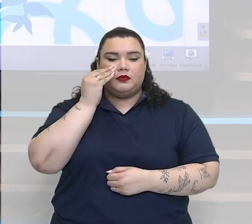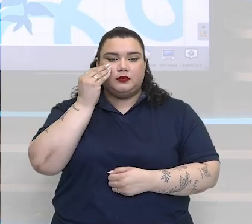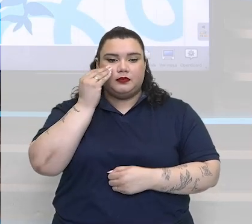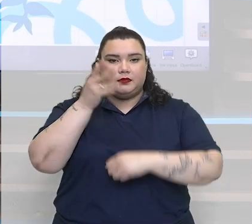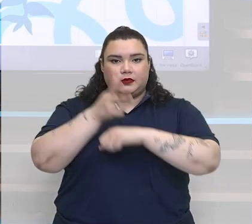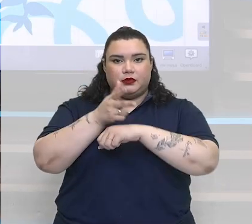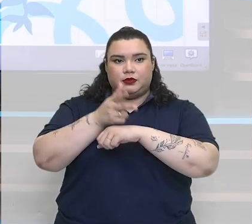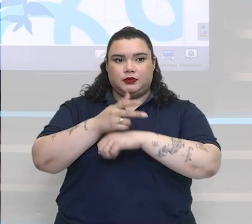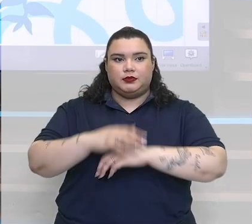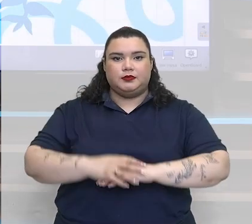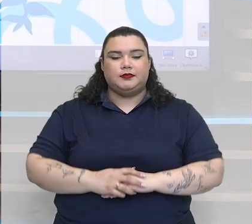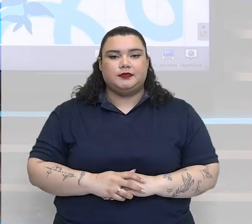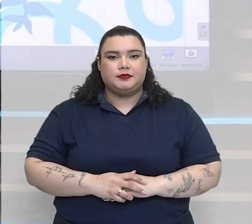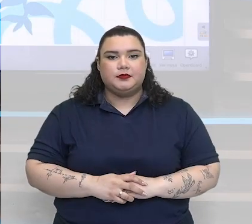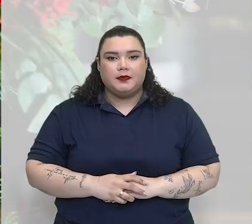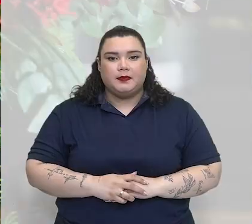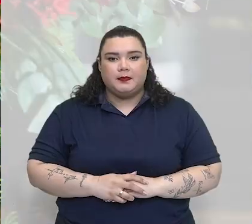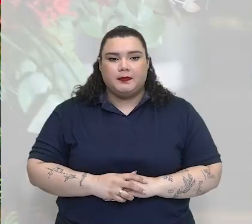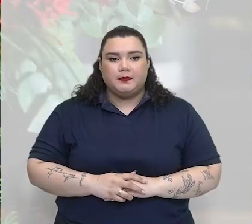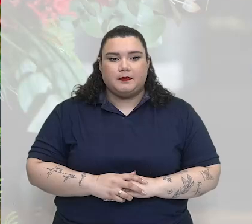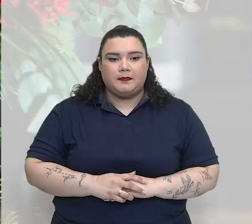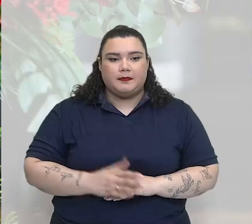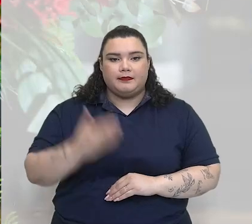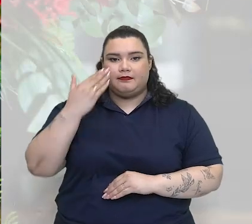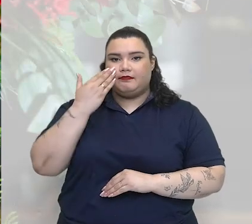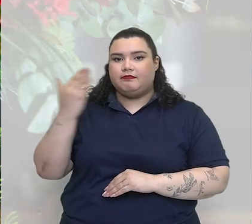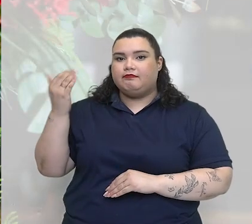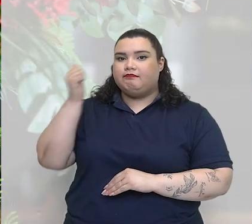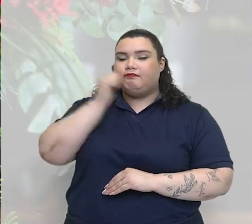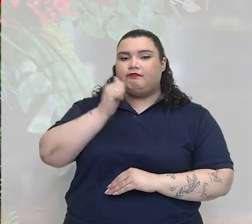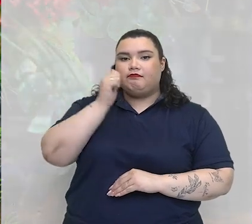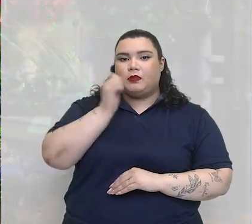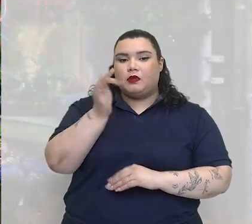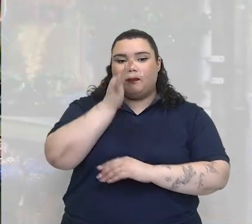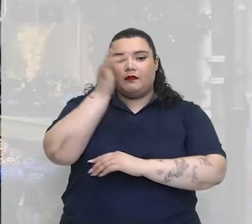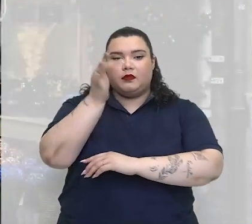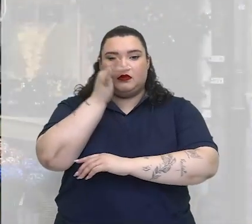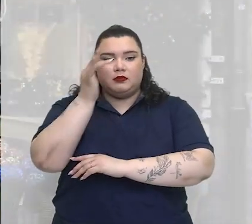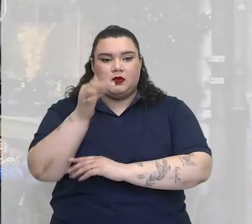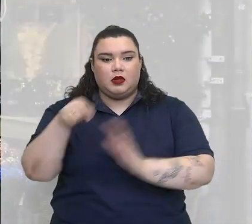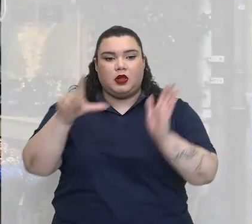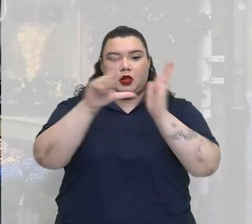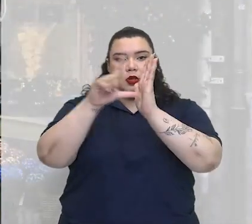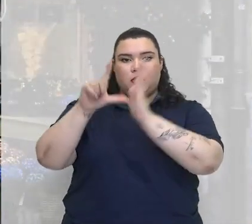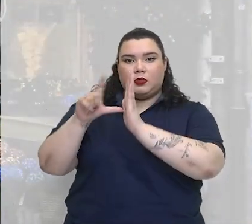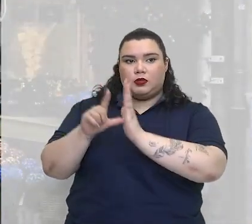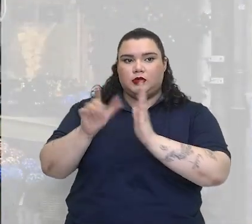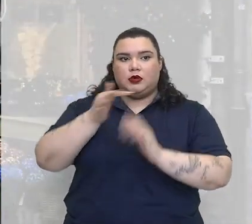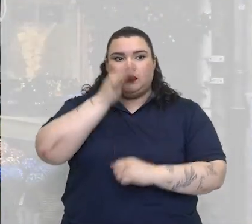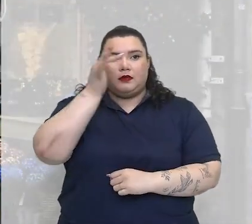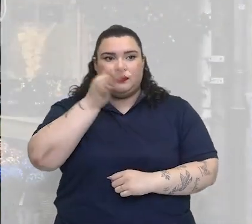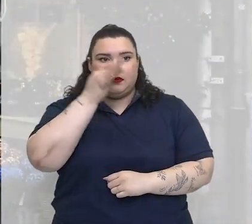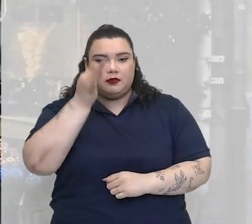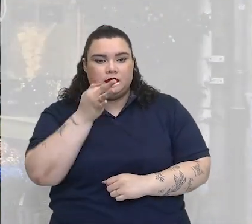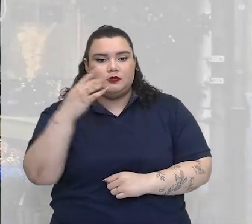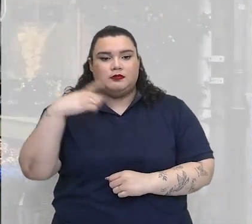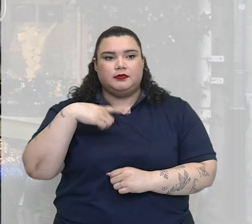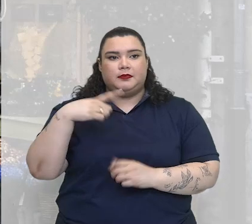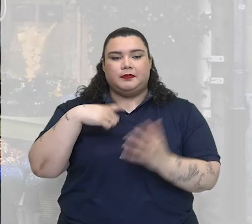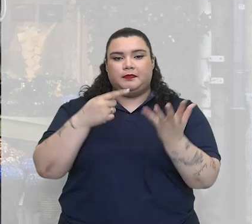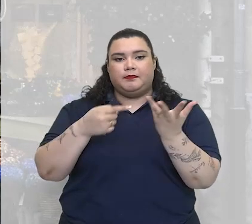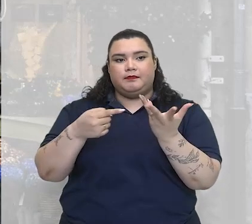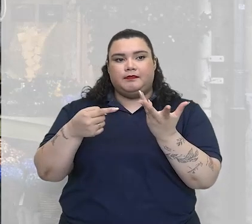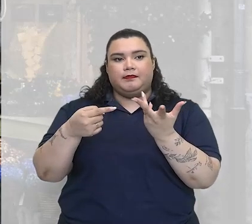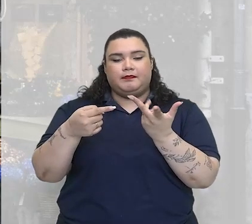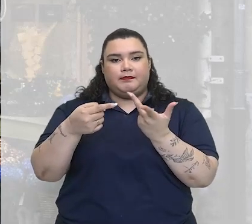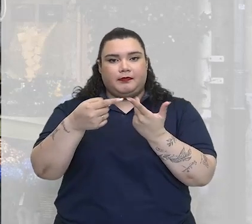lá, o segundo vídeo. A florista. Na loja de flores, orquídeas,